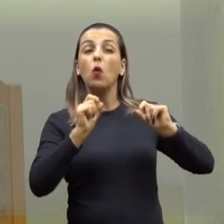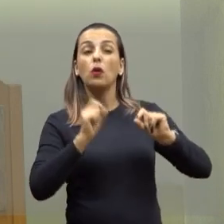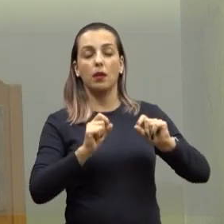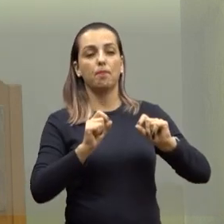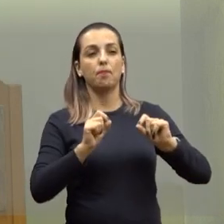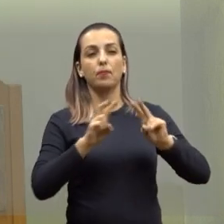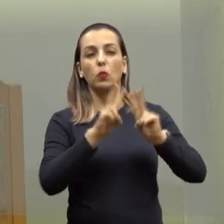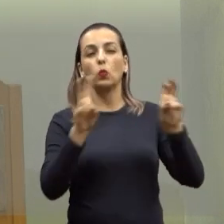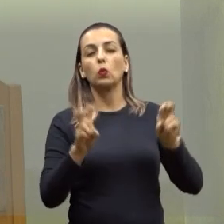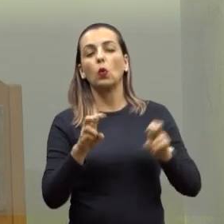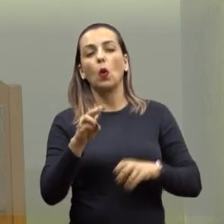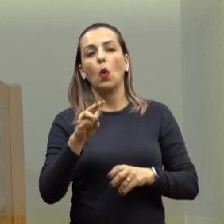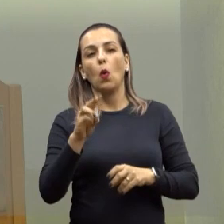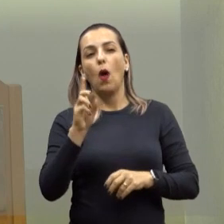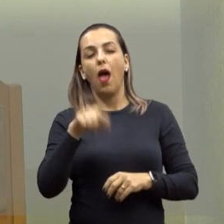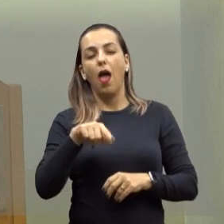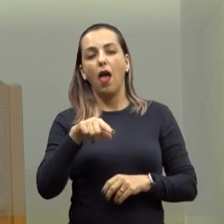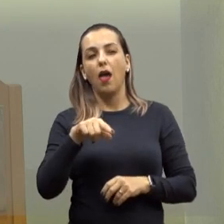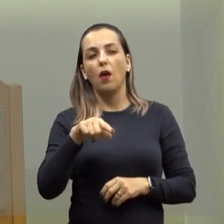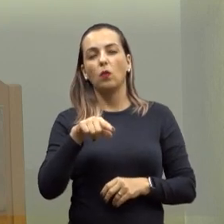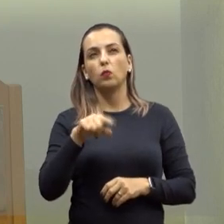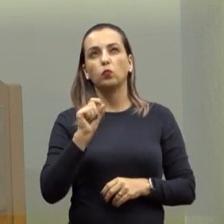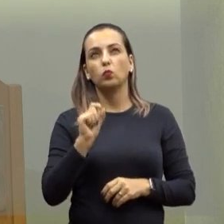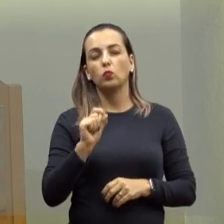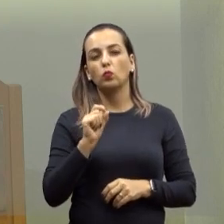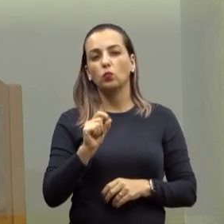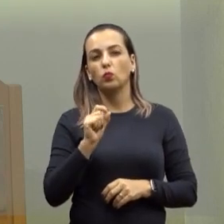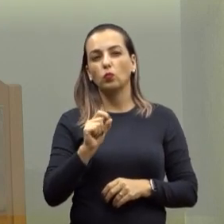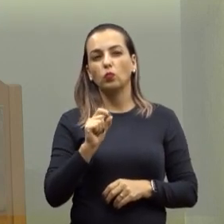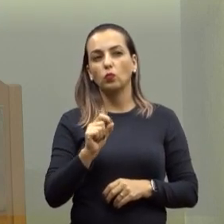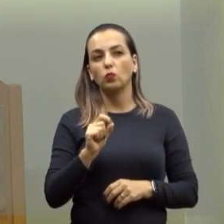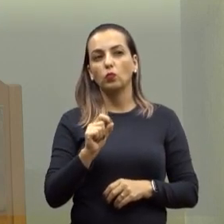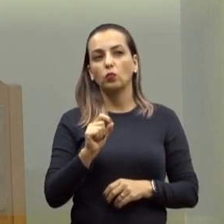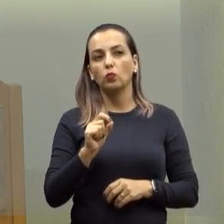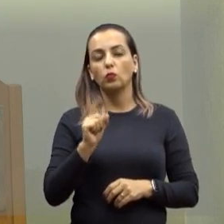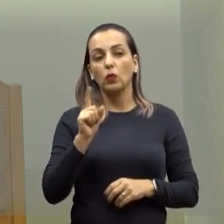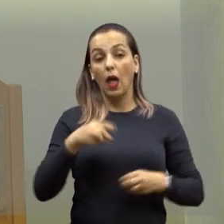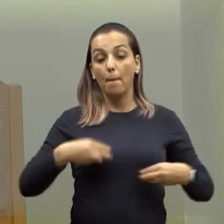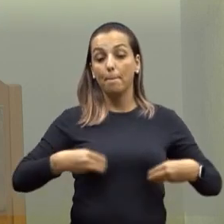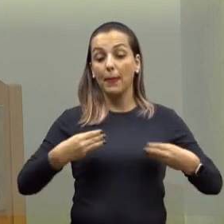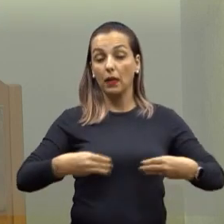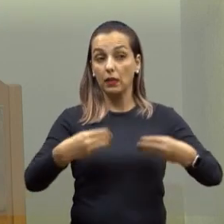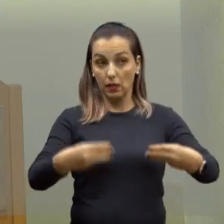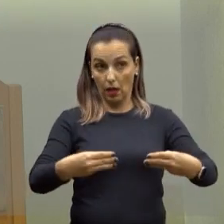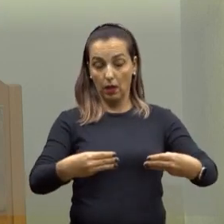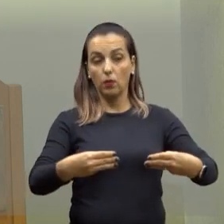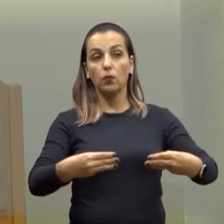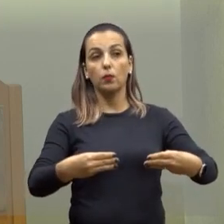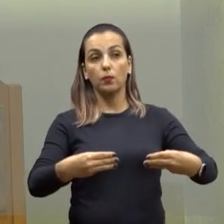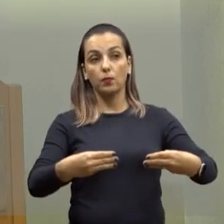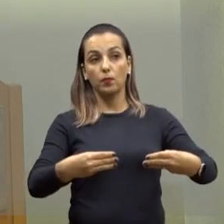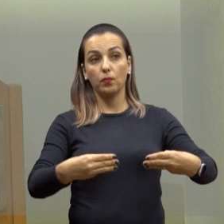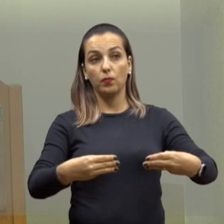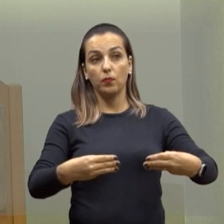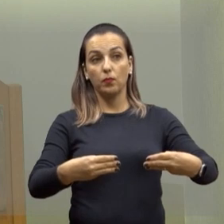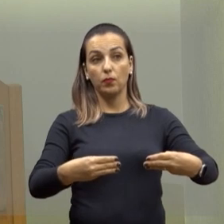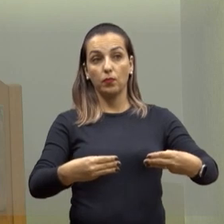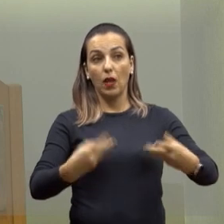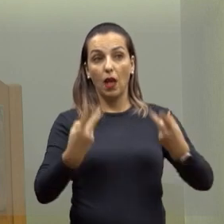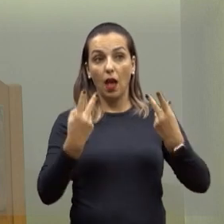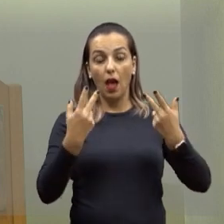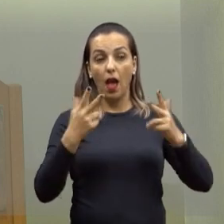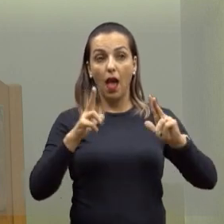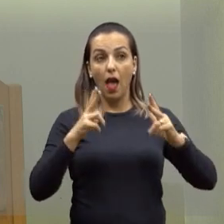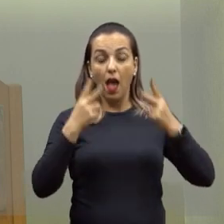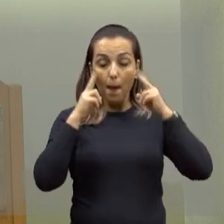ministério não foi Ministério Público não que o ministério já reconheceu que existe